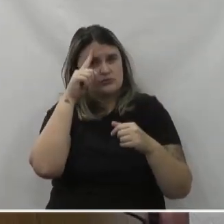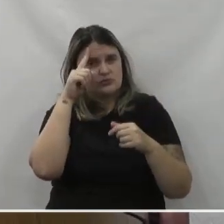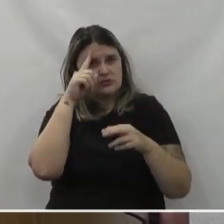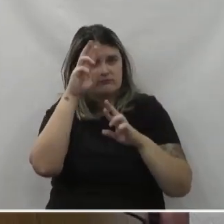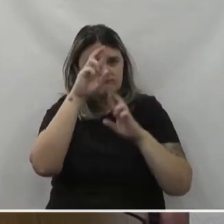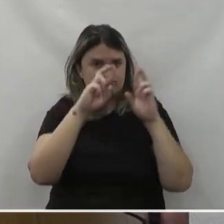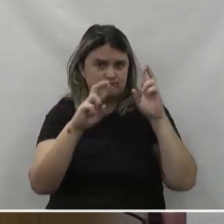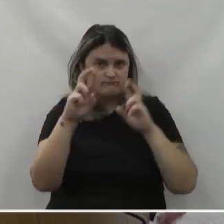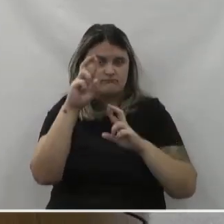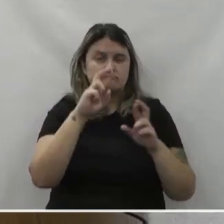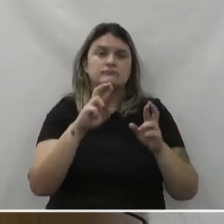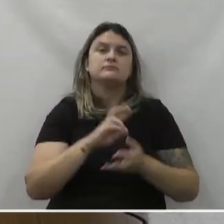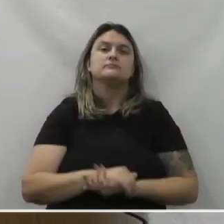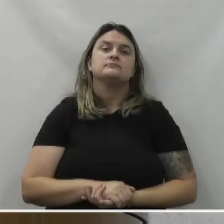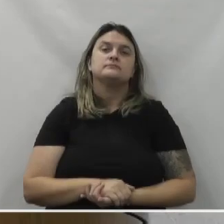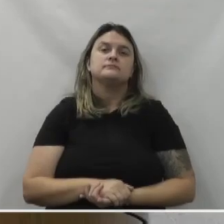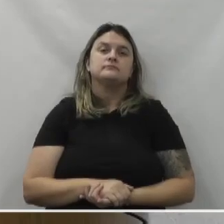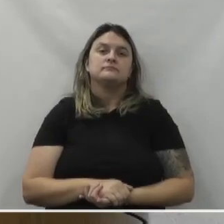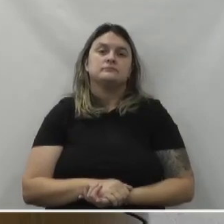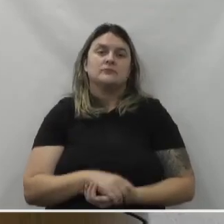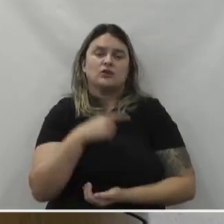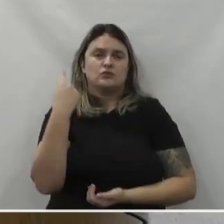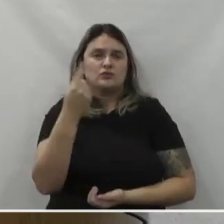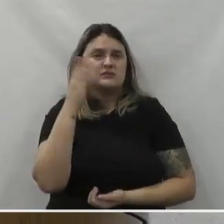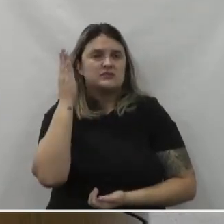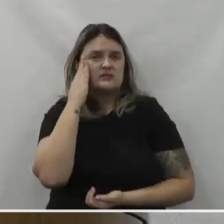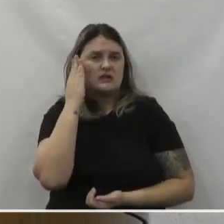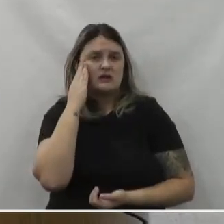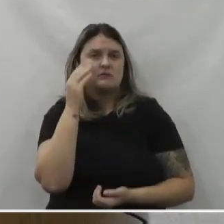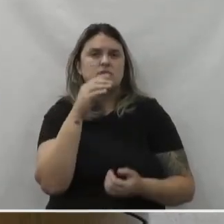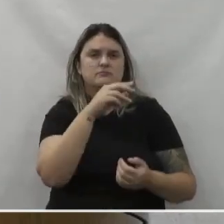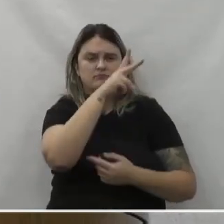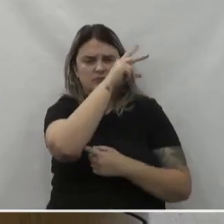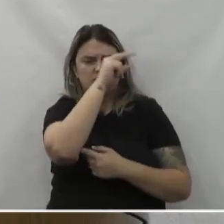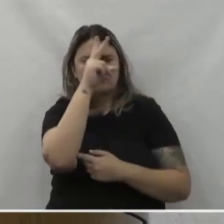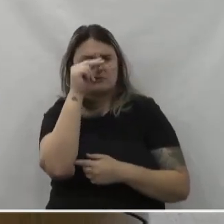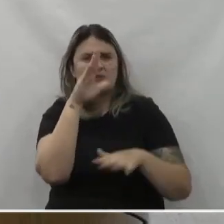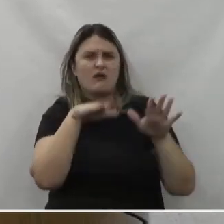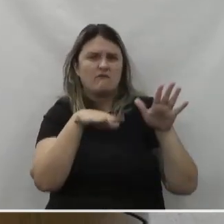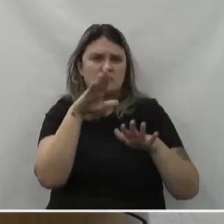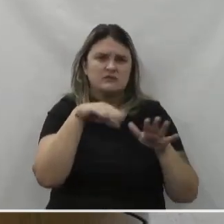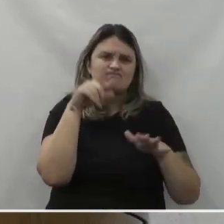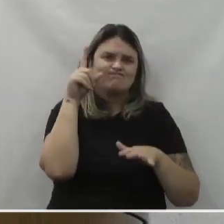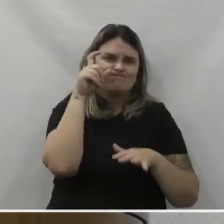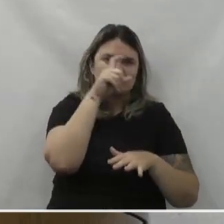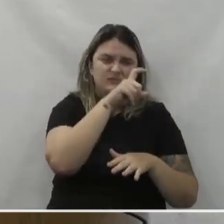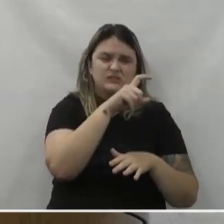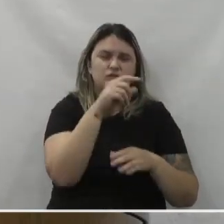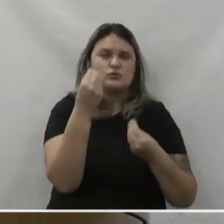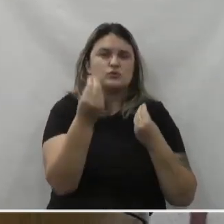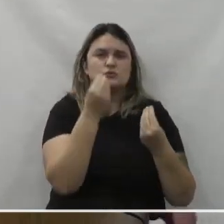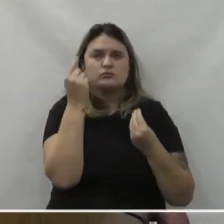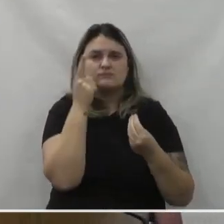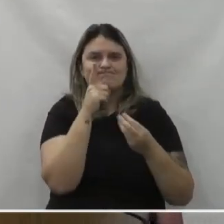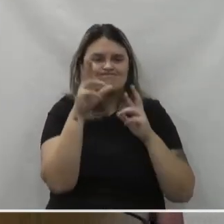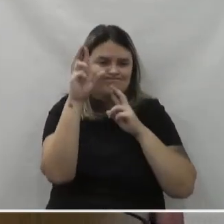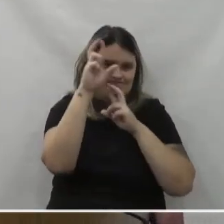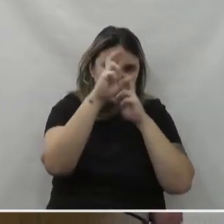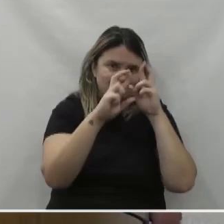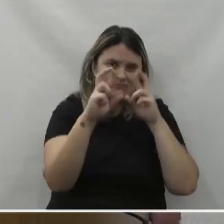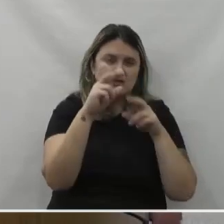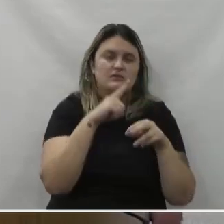da empresa. Então, é muito bacana. A gente sabe que a prefeitura aí, às vezes tem muita dificuldade na fiscalização de muitos